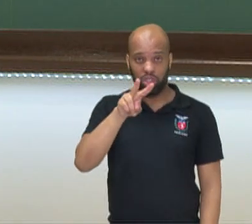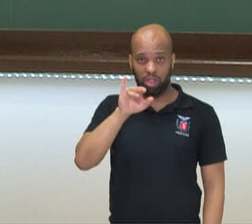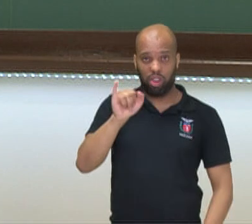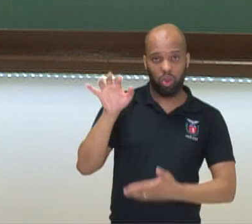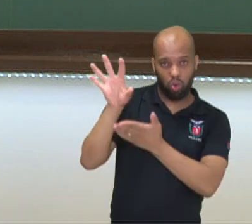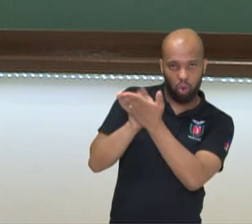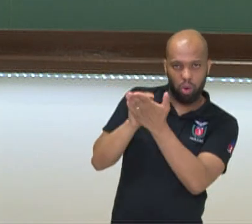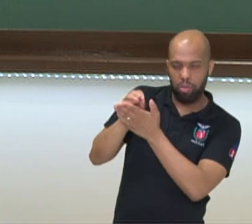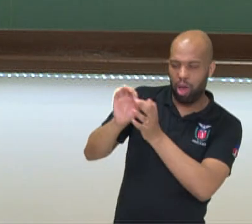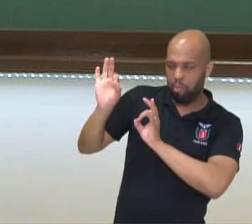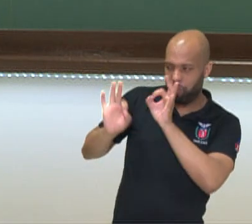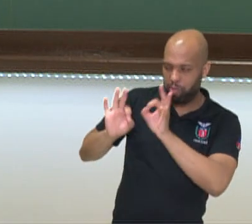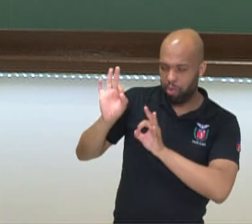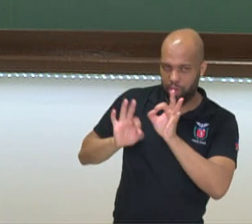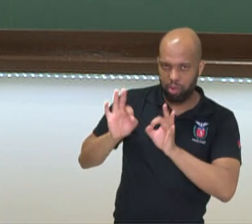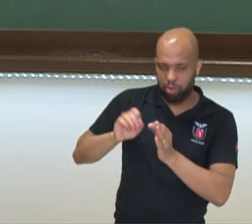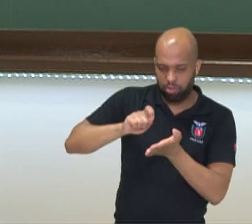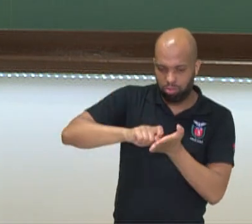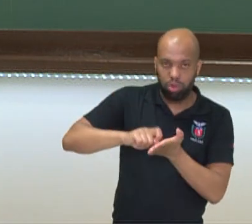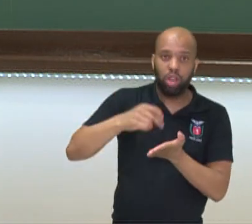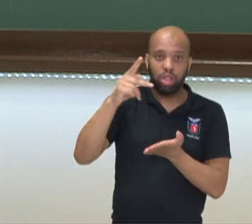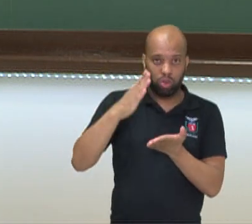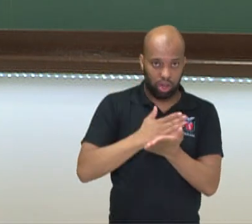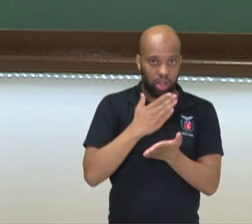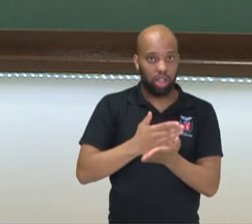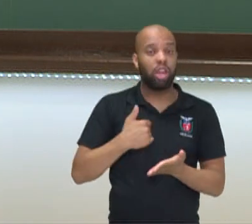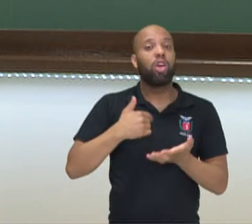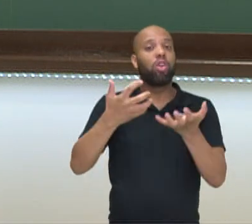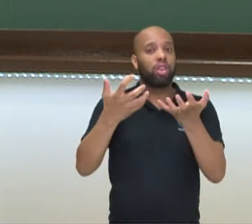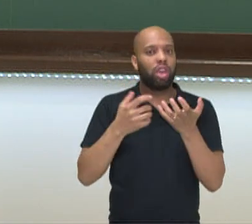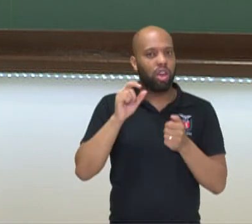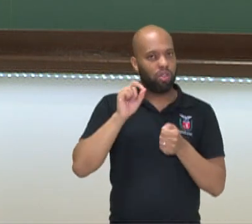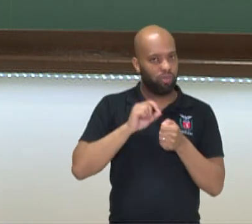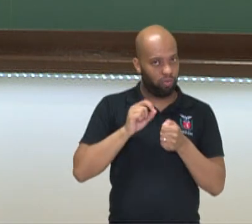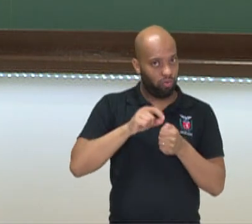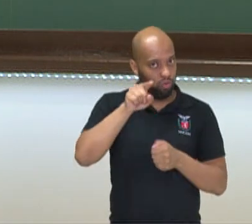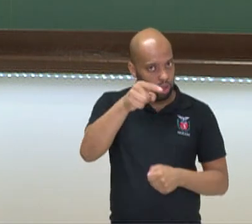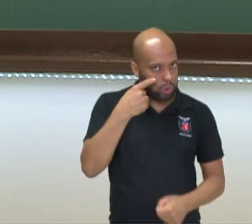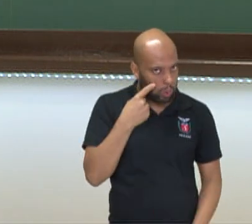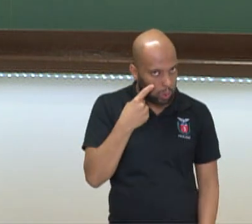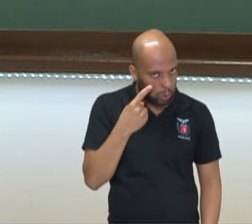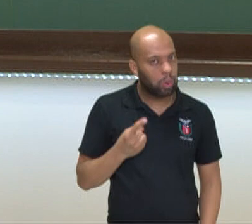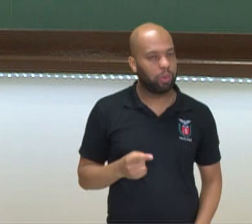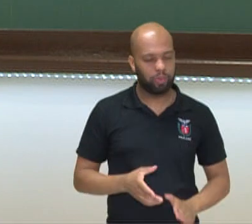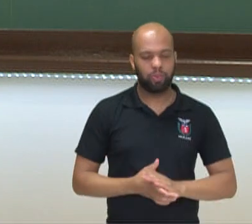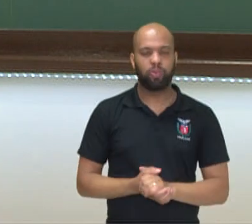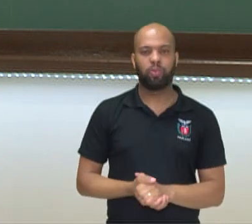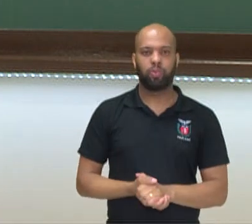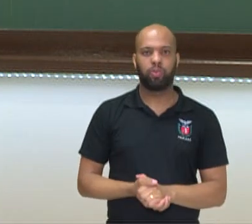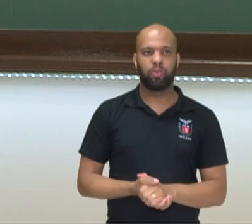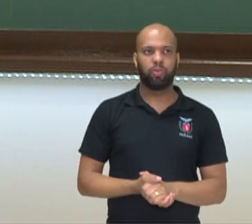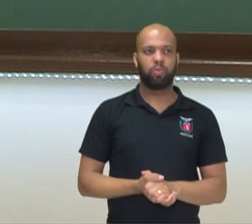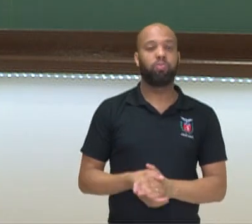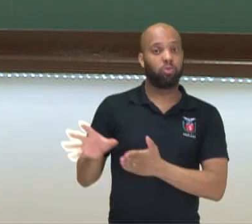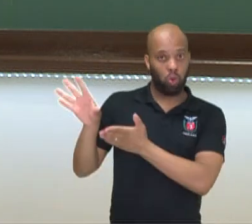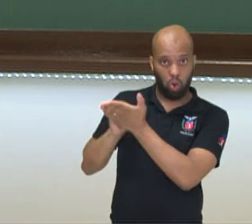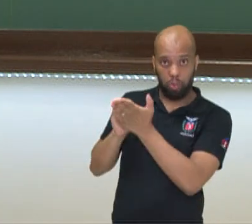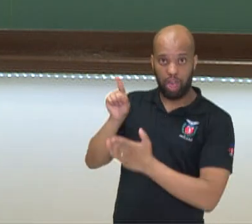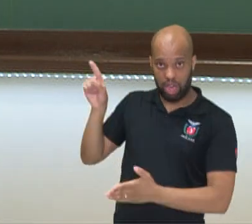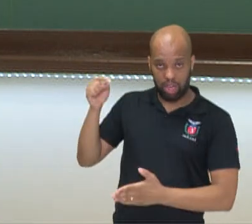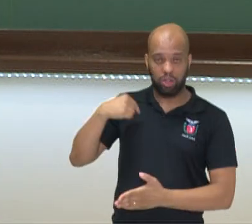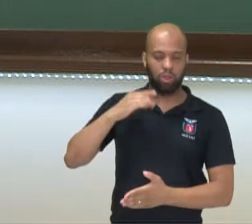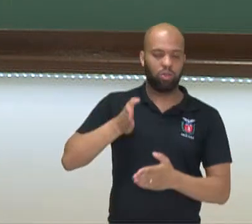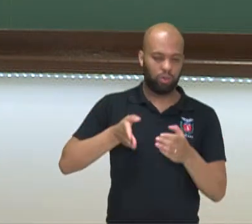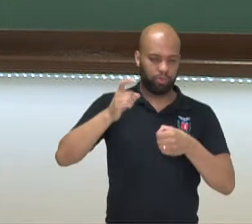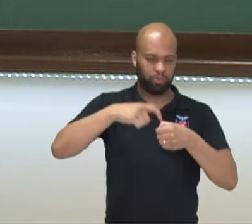pausa para você anotar a atividade mão na massa e quero ver, hein? Capricha? Faça bem bonitinho, tá? Anote aí para você